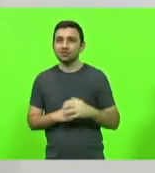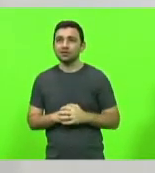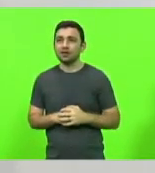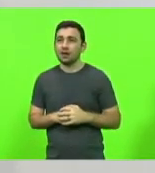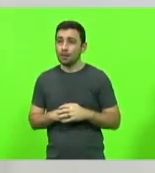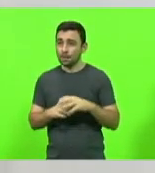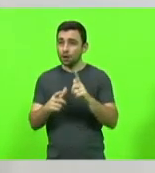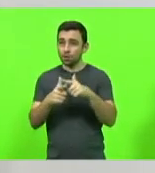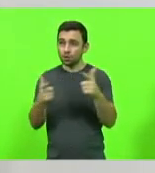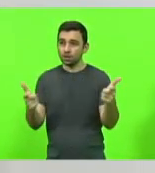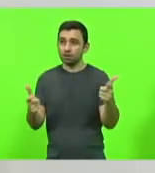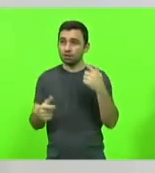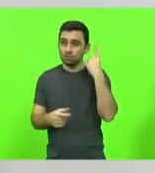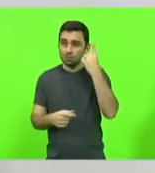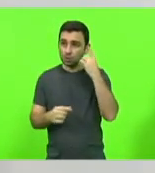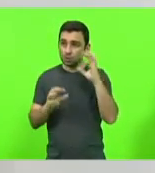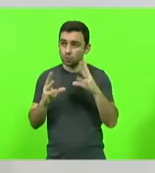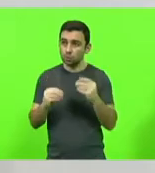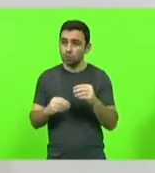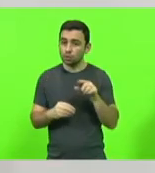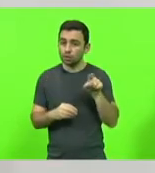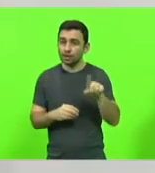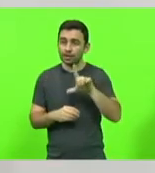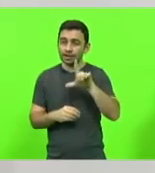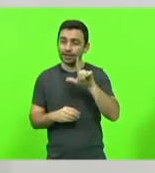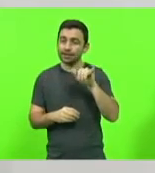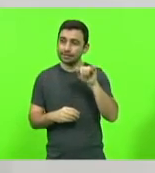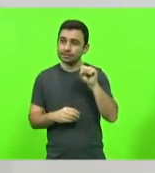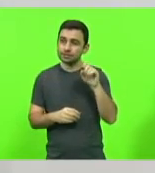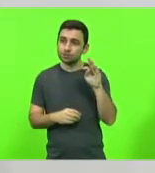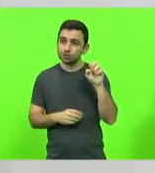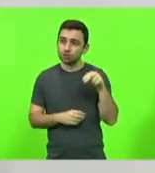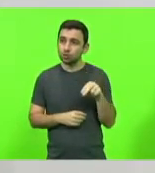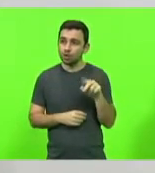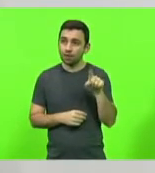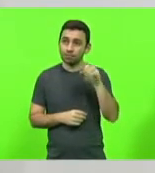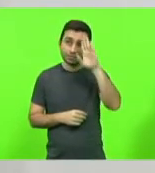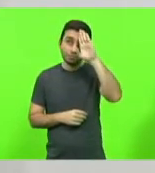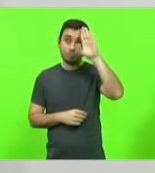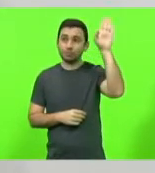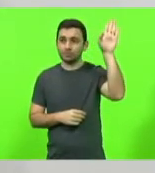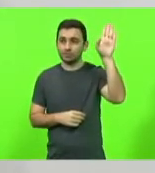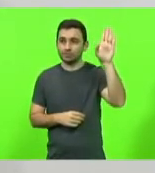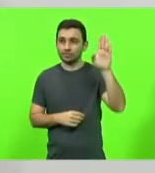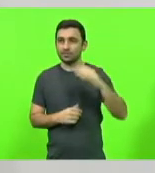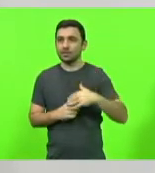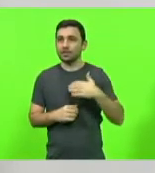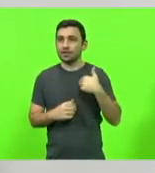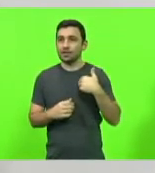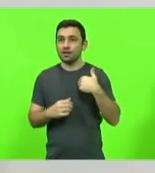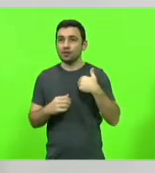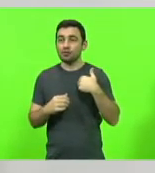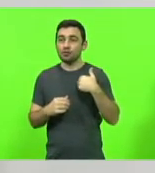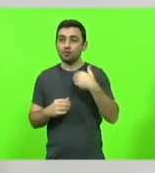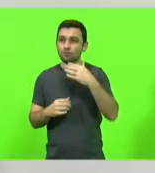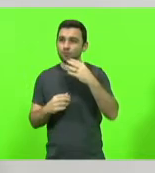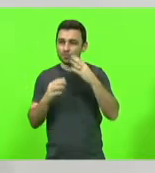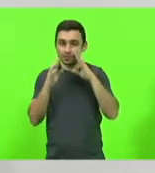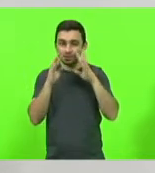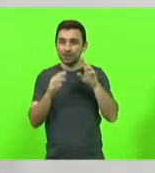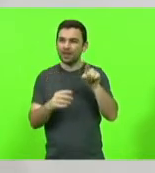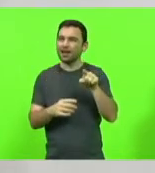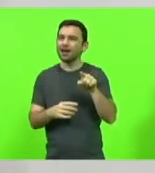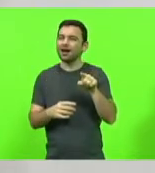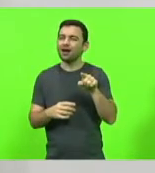dos deputados que está aqui, o Linston foi um dos principais. Foi o único que eu ouvi o presidente Bolsonaro convidar a ser senador